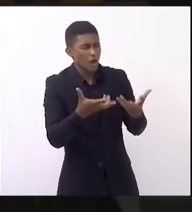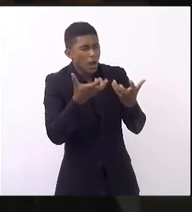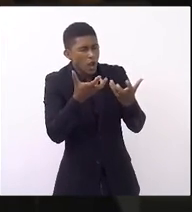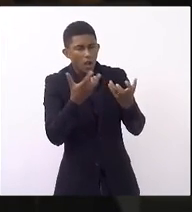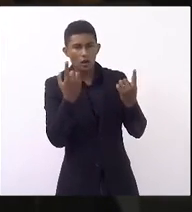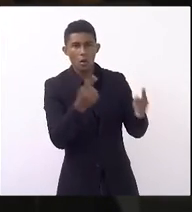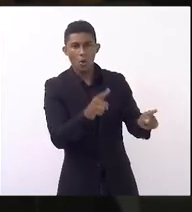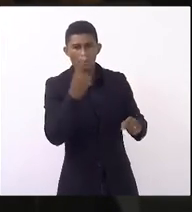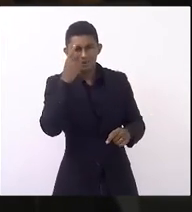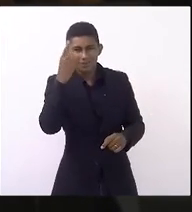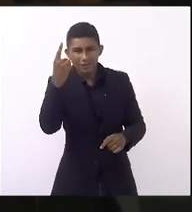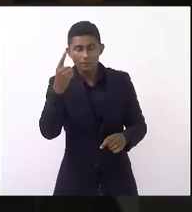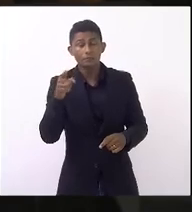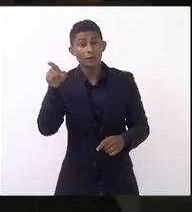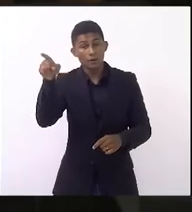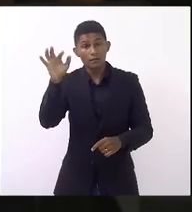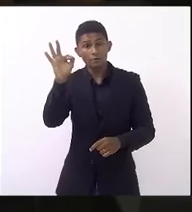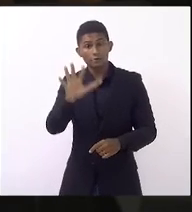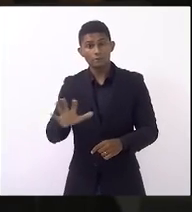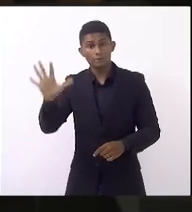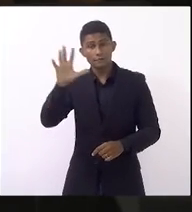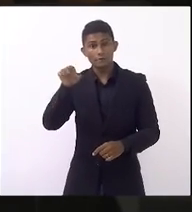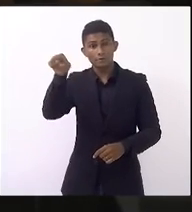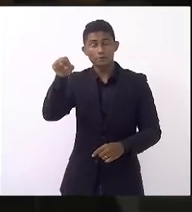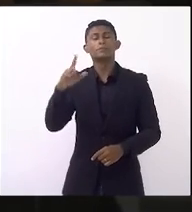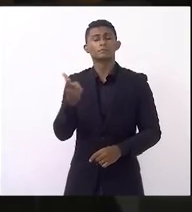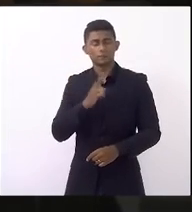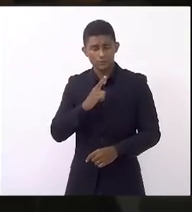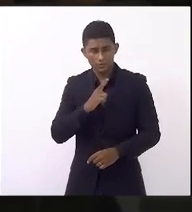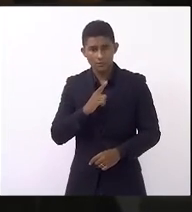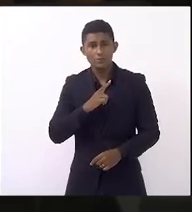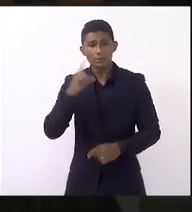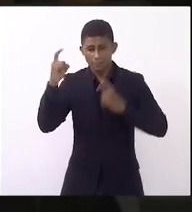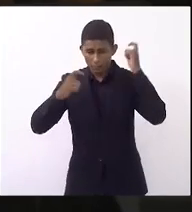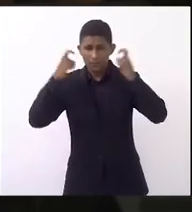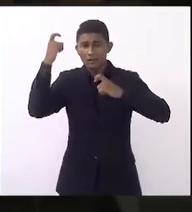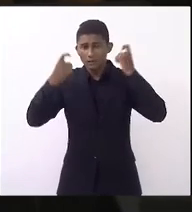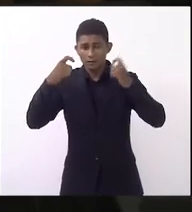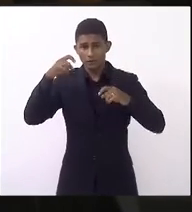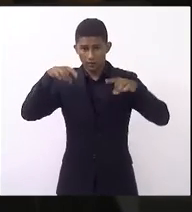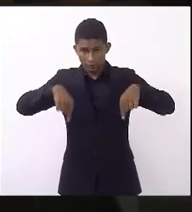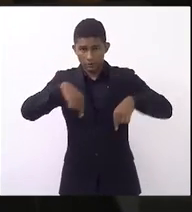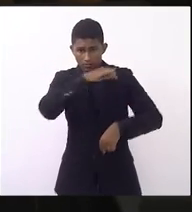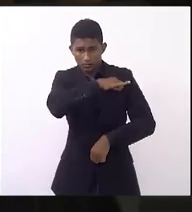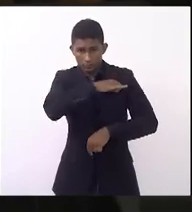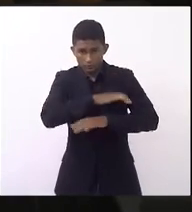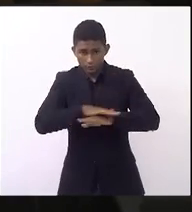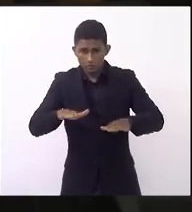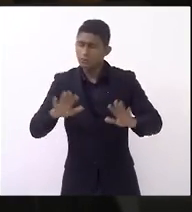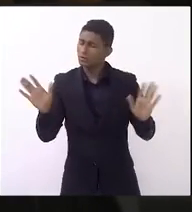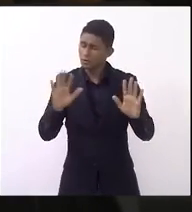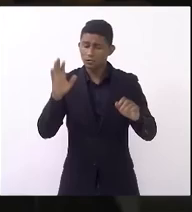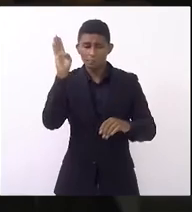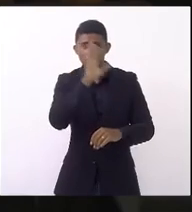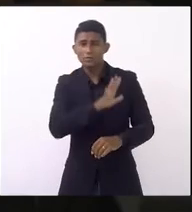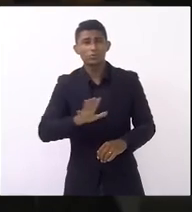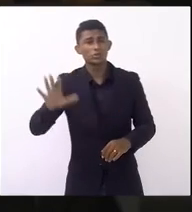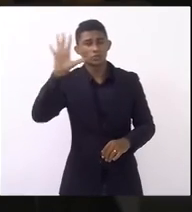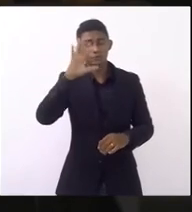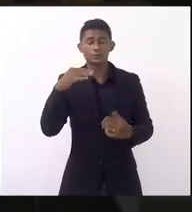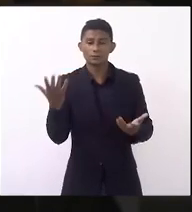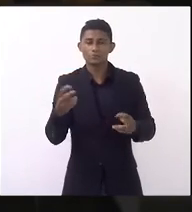A União tinha essa preocupação, e não era com o Rio de Janeiro, não, era com o Brasil inteiro. Por isso que eu vim falar lá atrás em